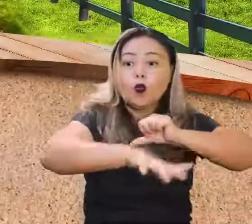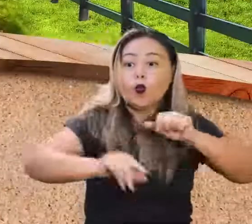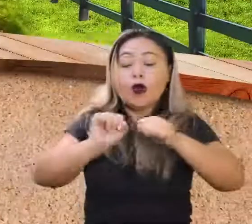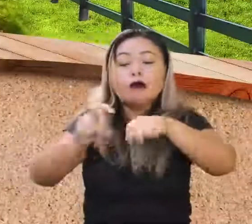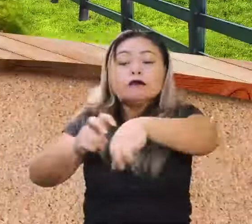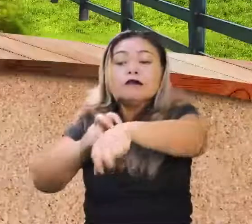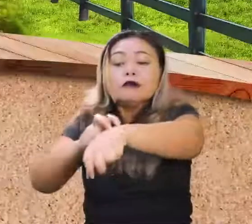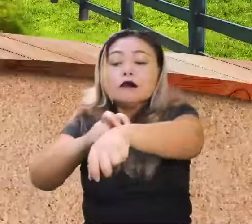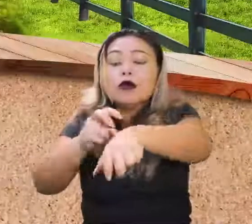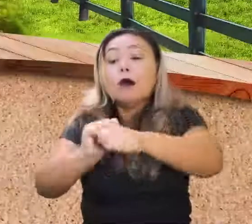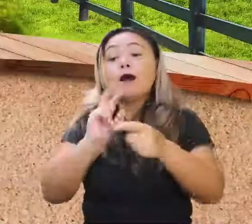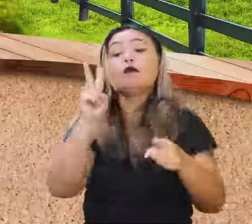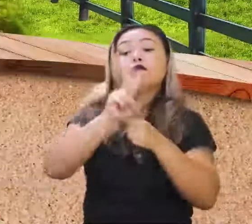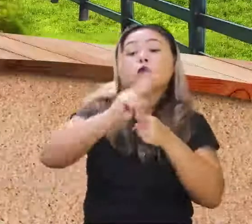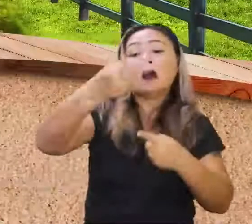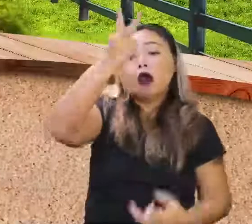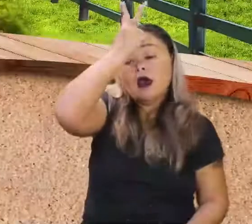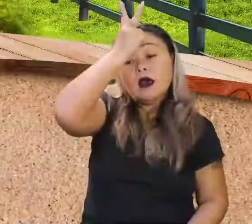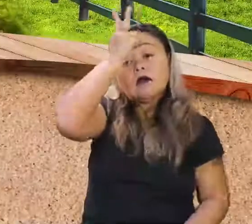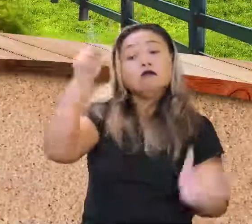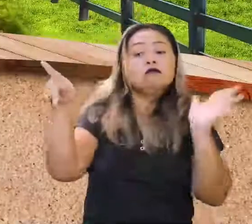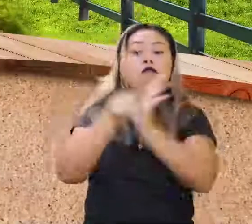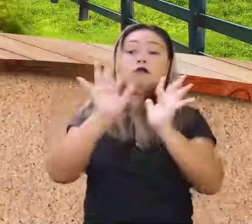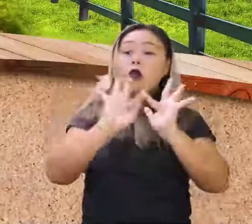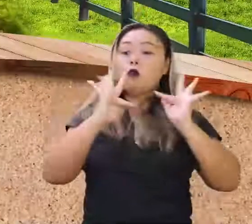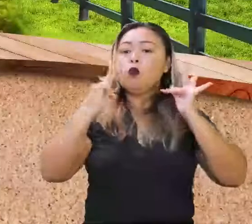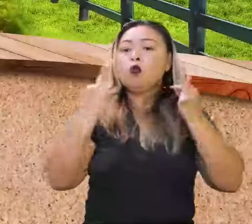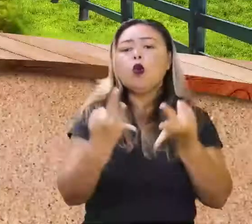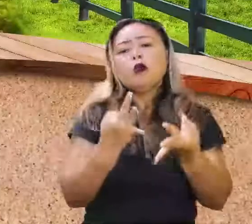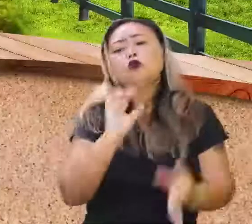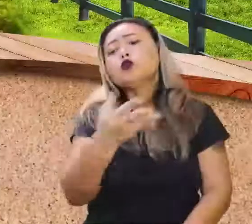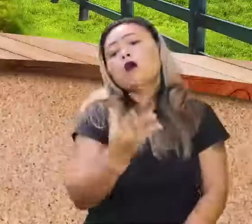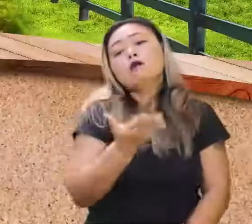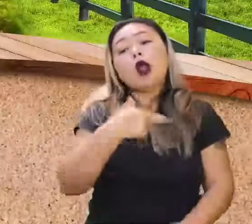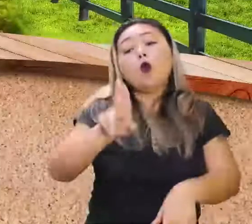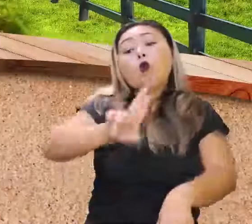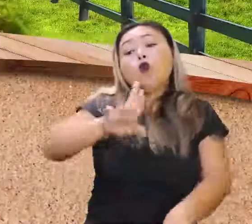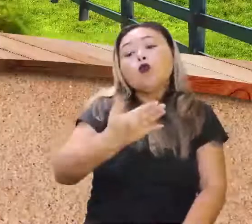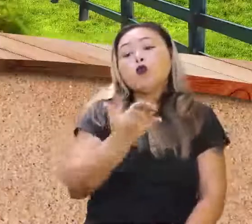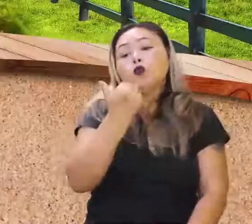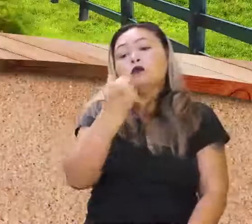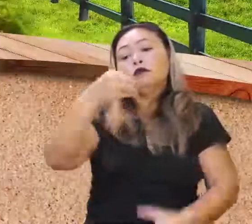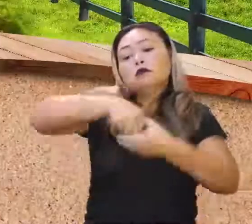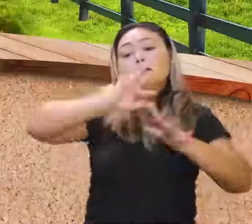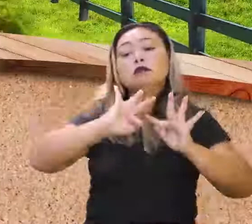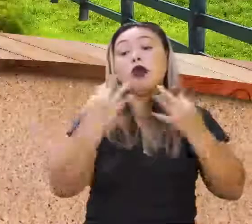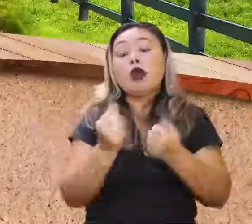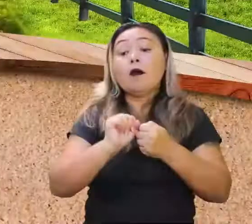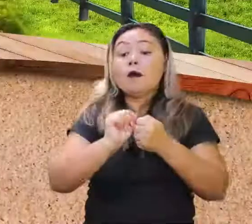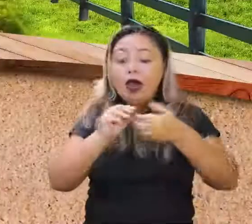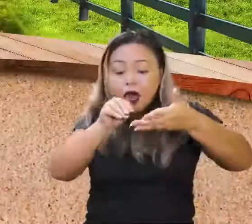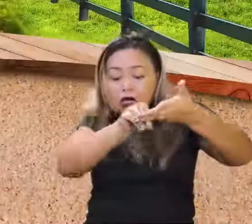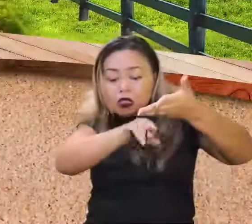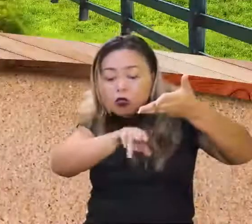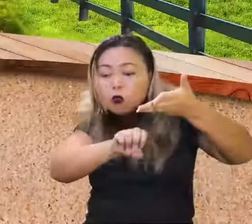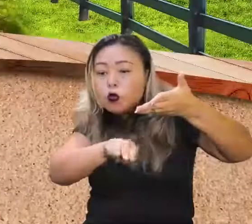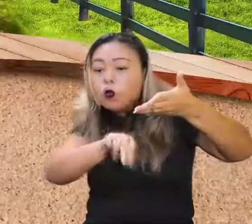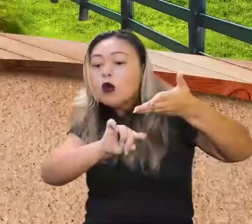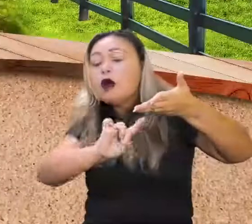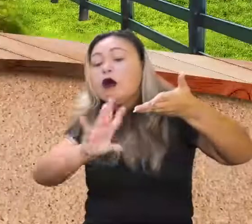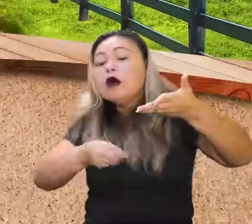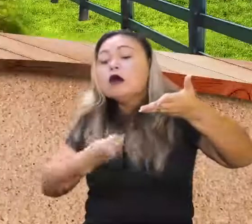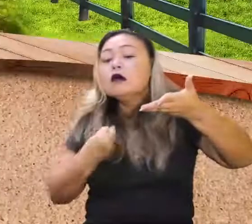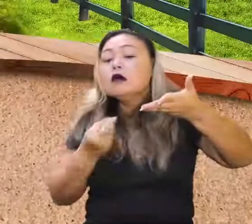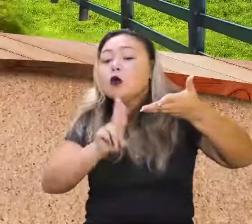de cabras, sistema familiar, onde é só para subsistência. Mas os insumos são utilizados